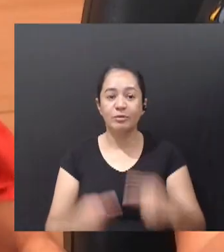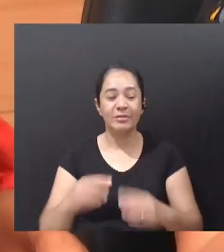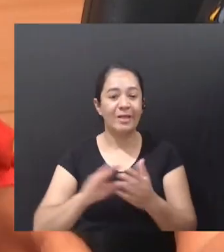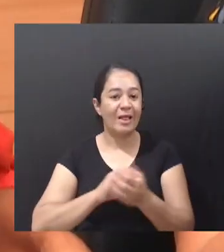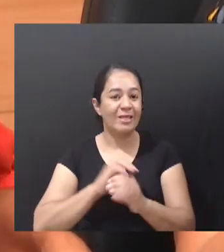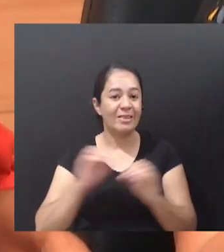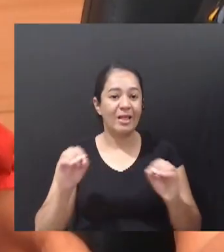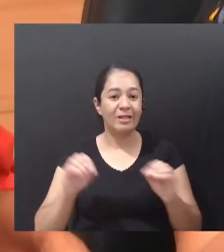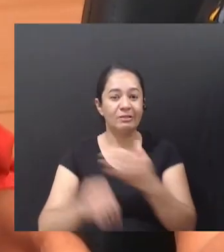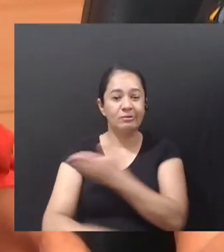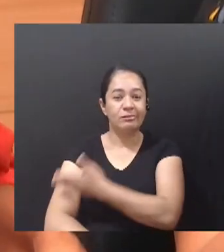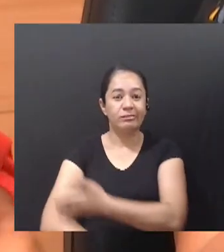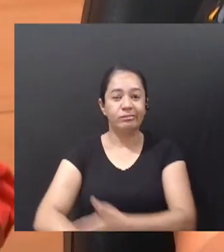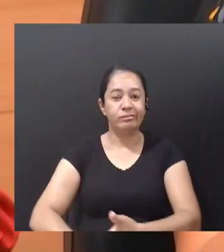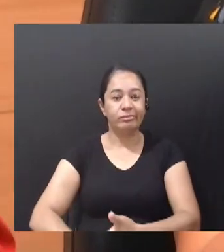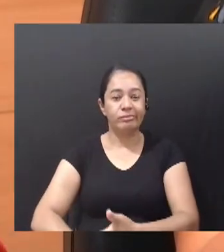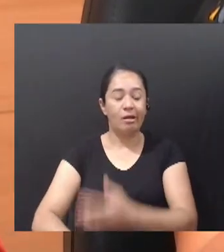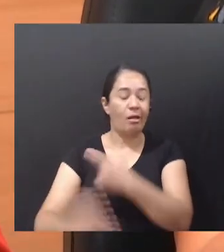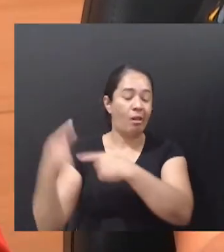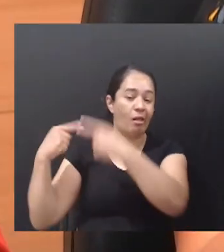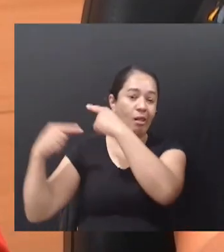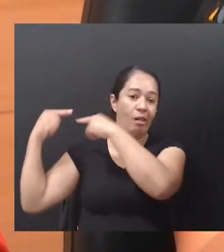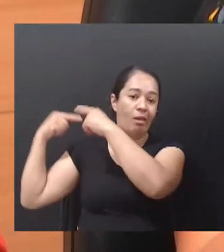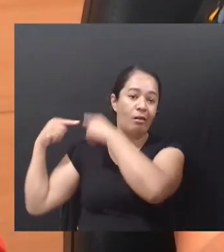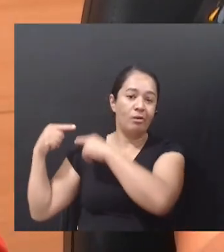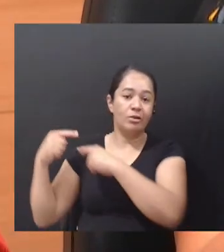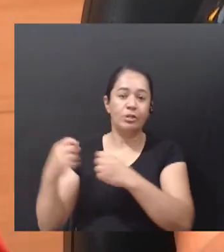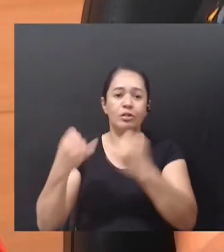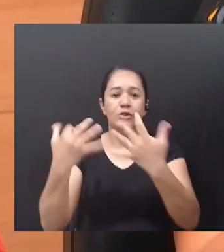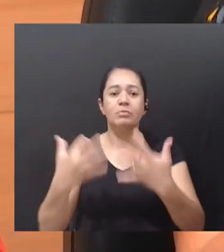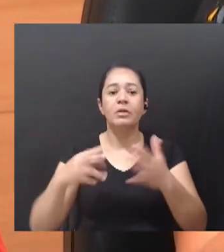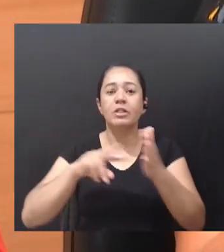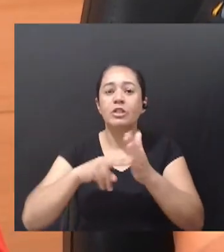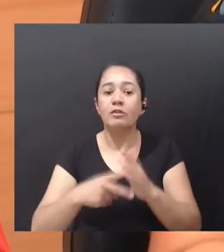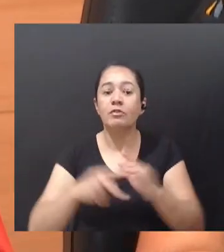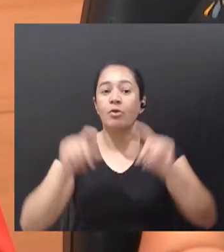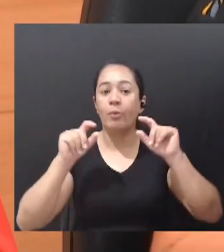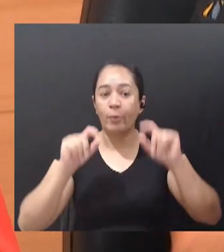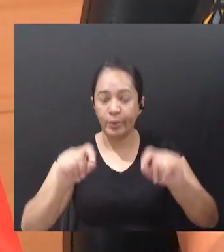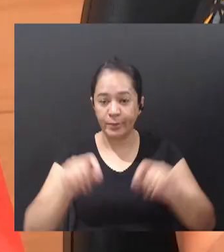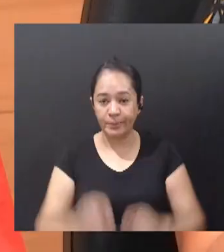tradicional ancestral. O que eu quero dizer com isso? Que